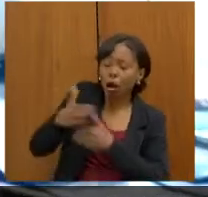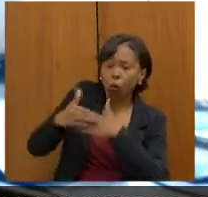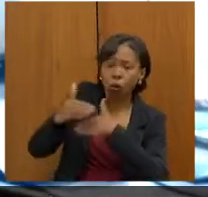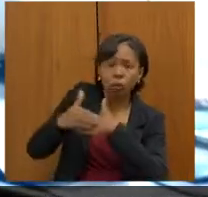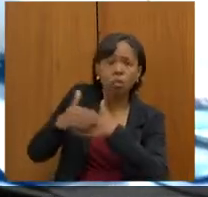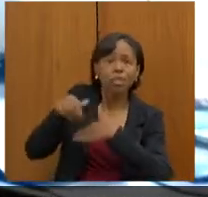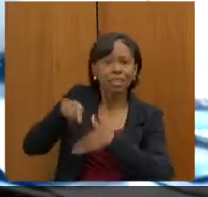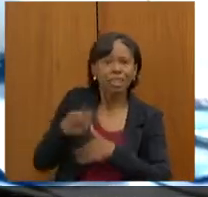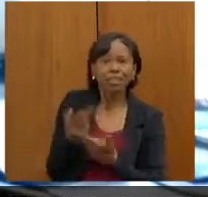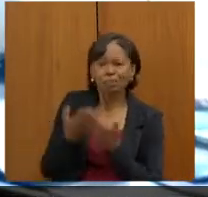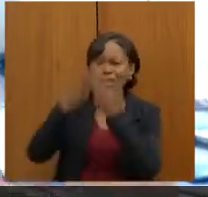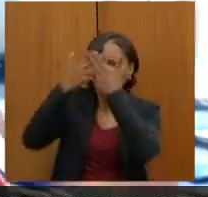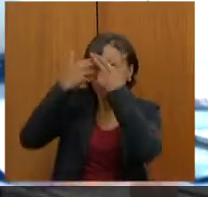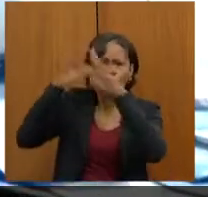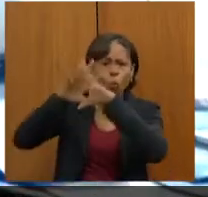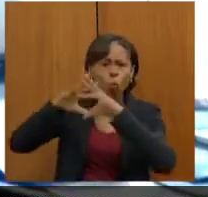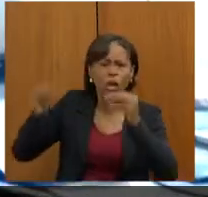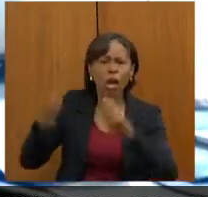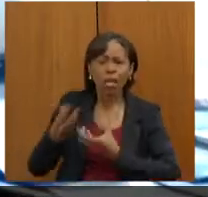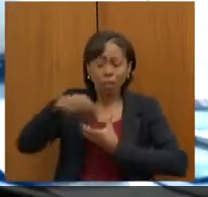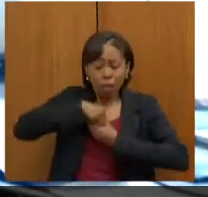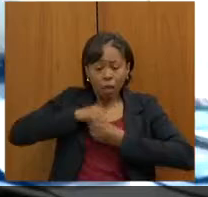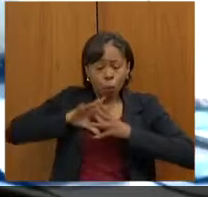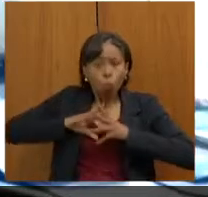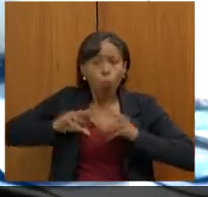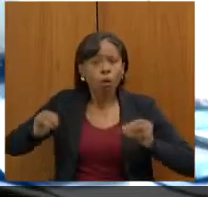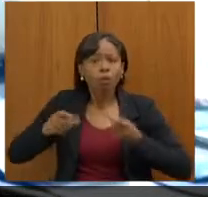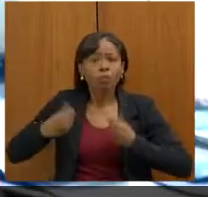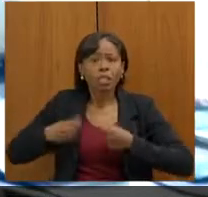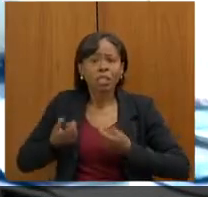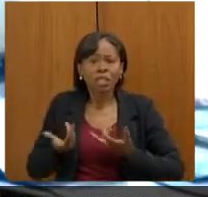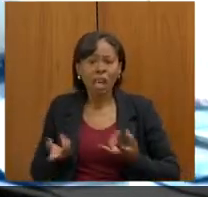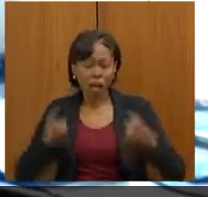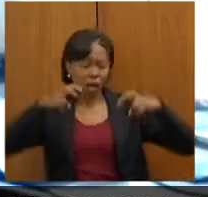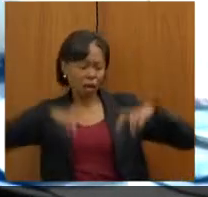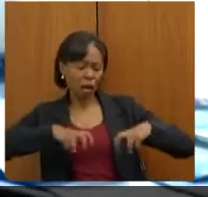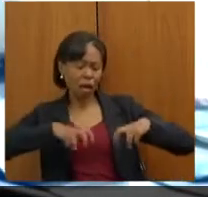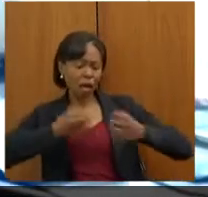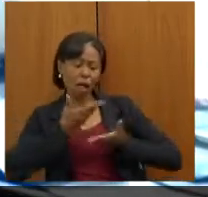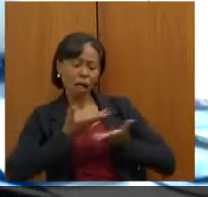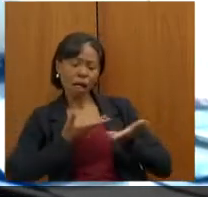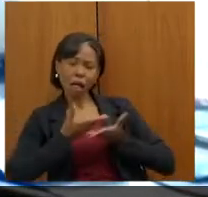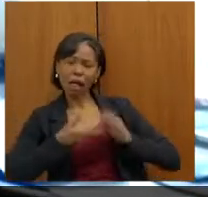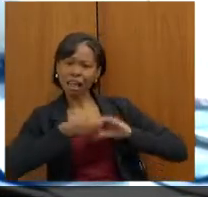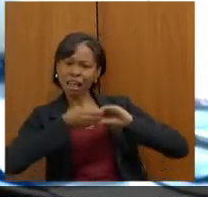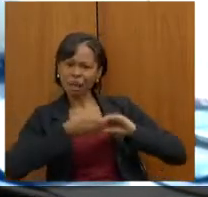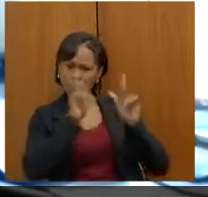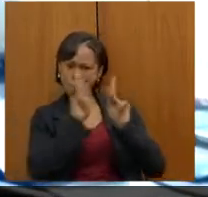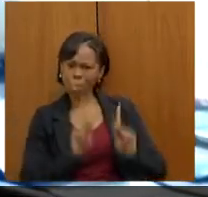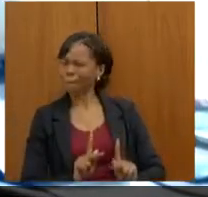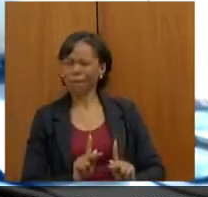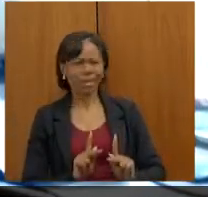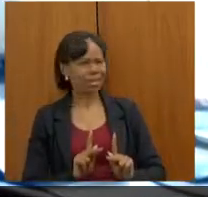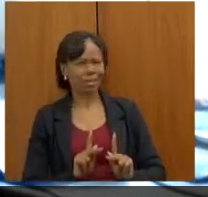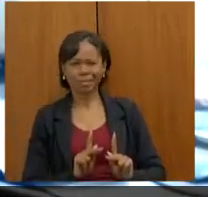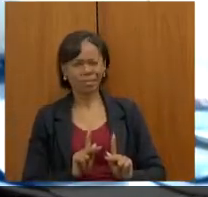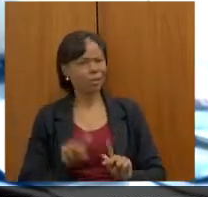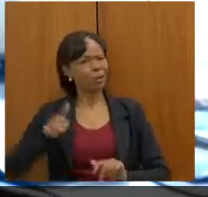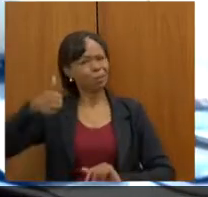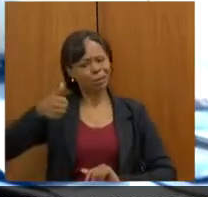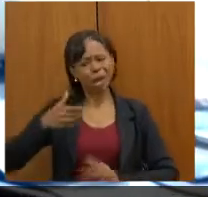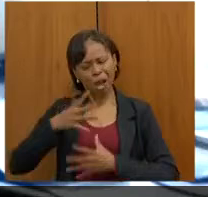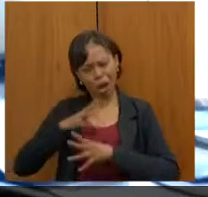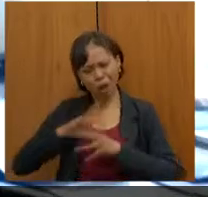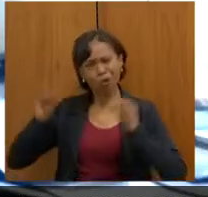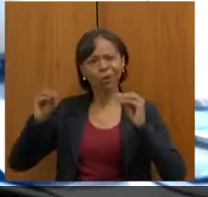externas e internas sentar numa mesa para medir a qualquer outra bom então acho que tem aqui